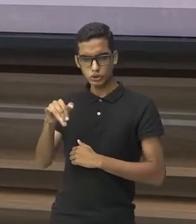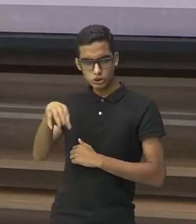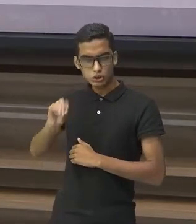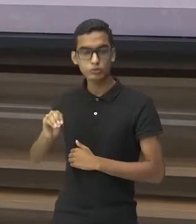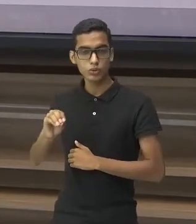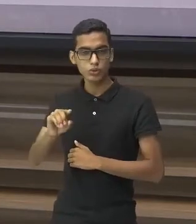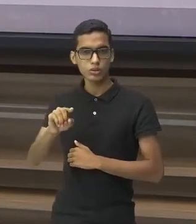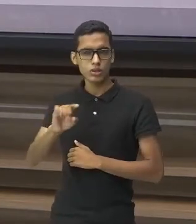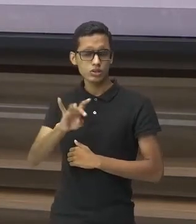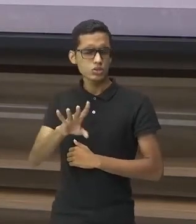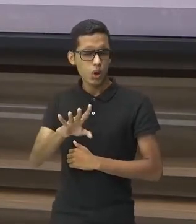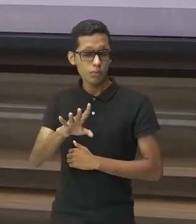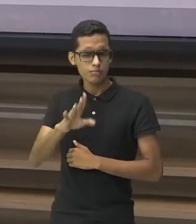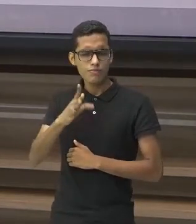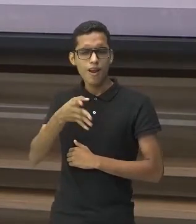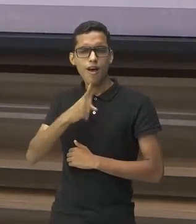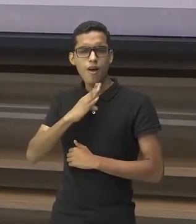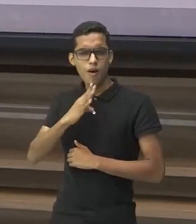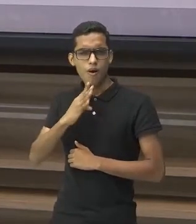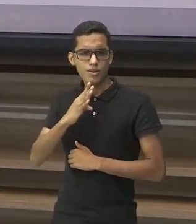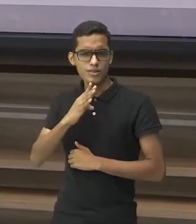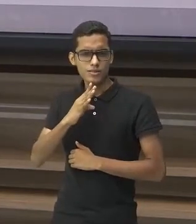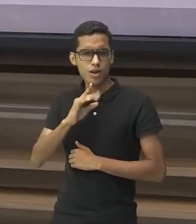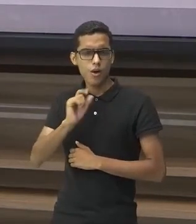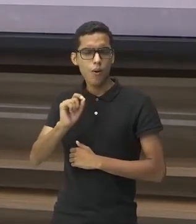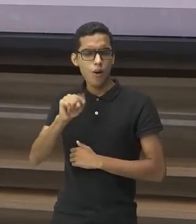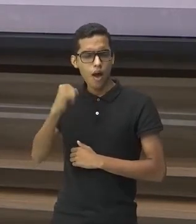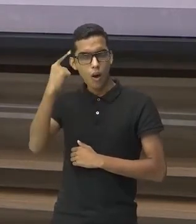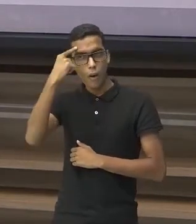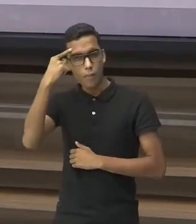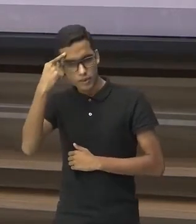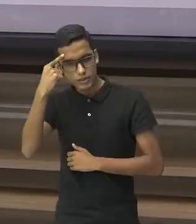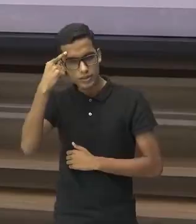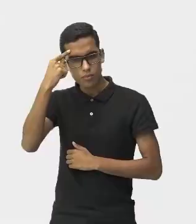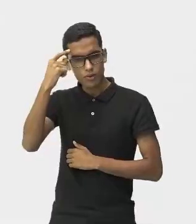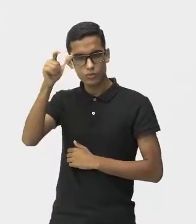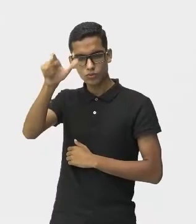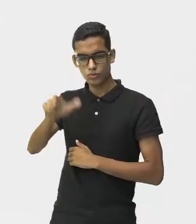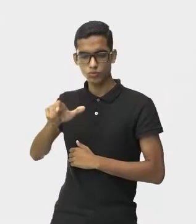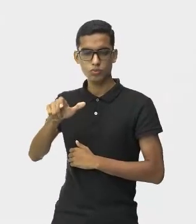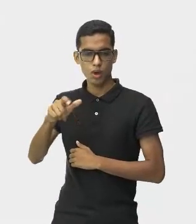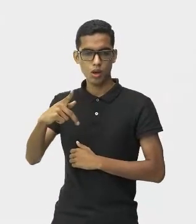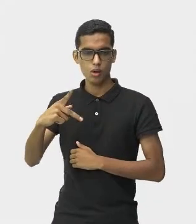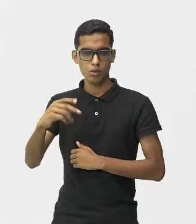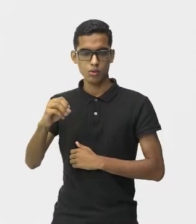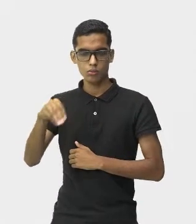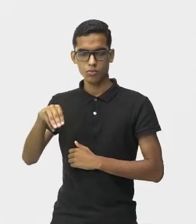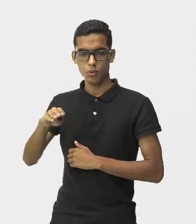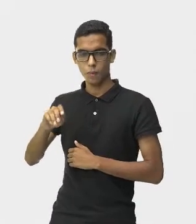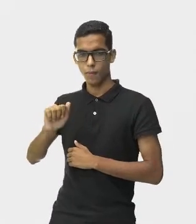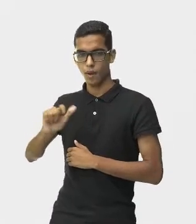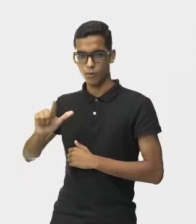gente compreender um pouquinho do pensamento do Pombal. Voltamos à tela.